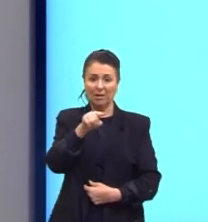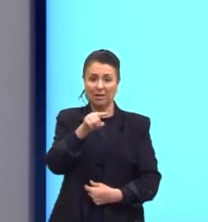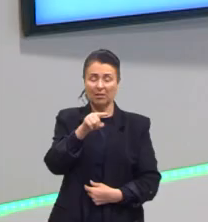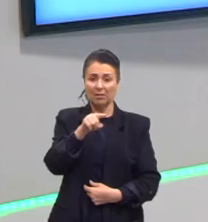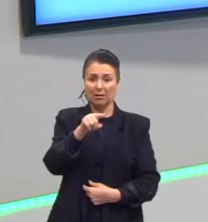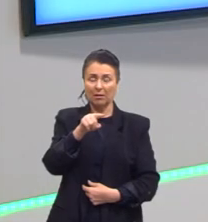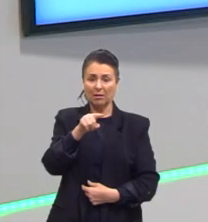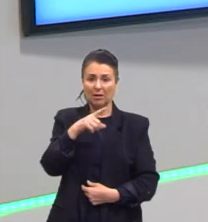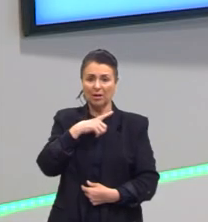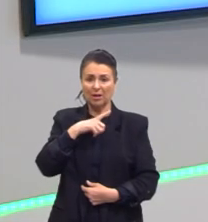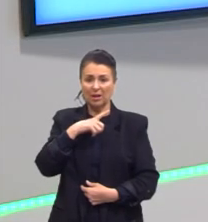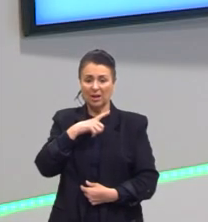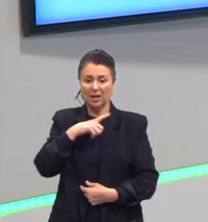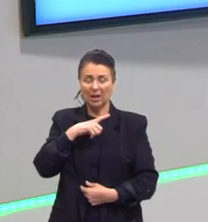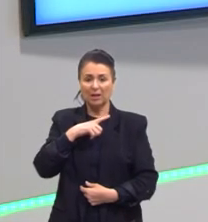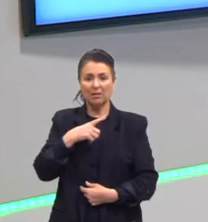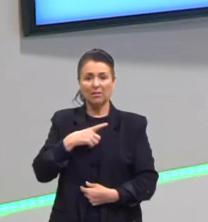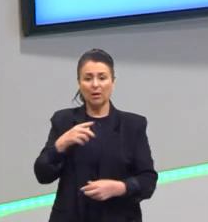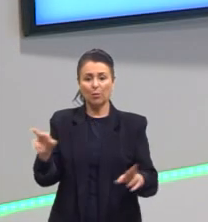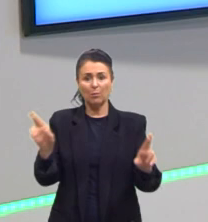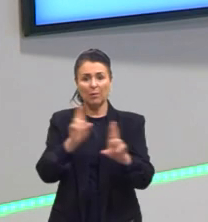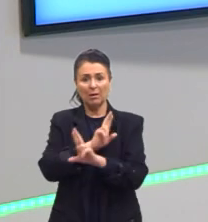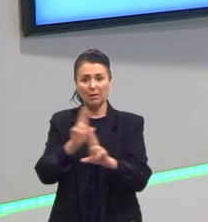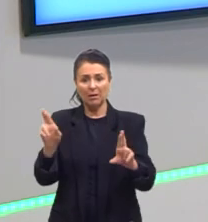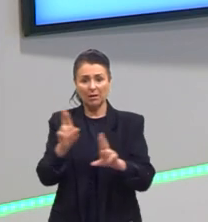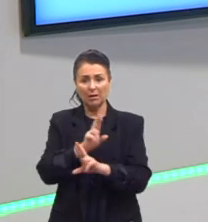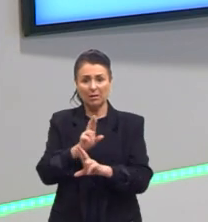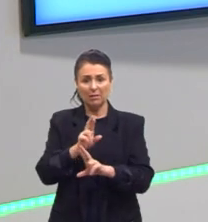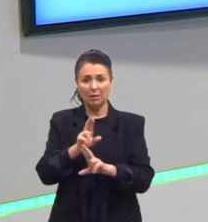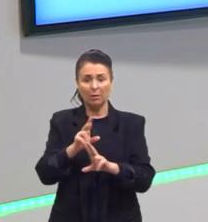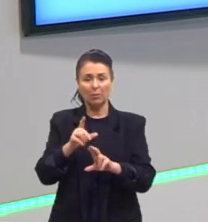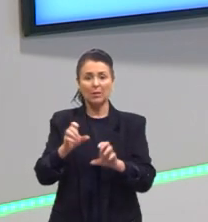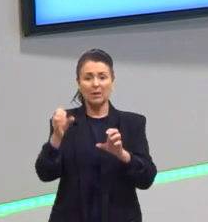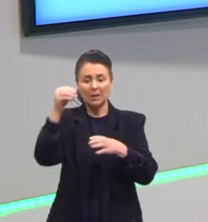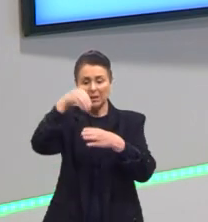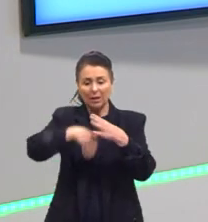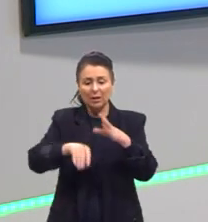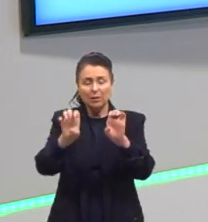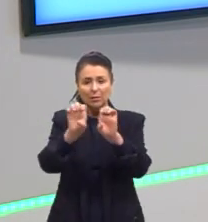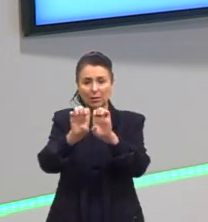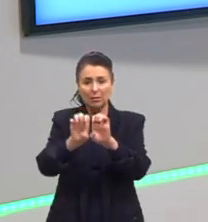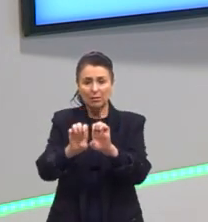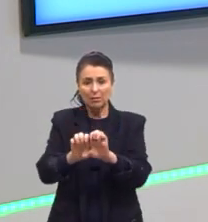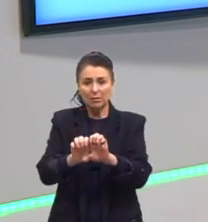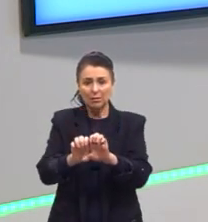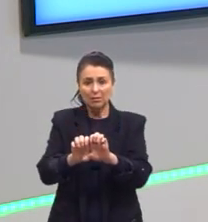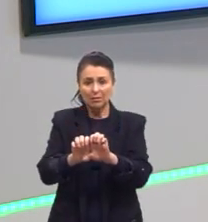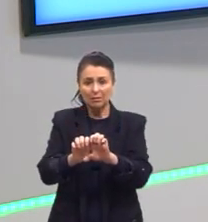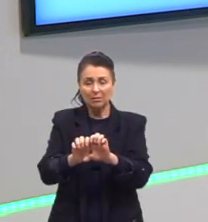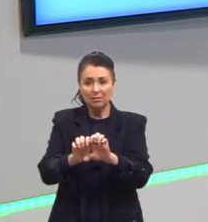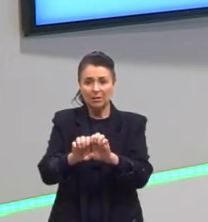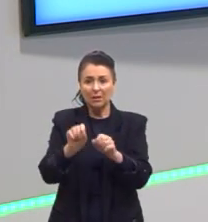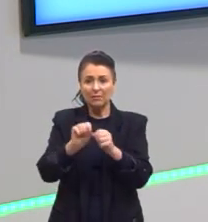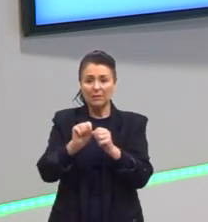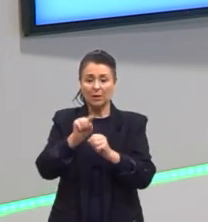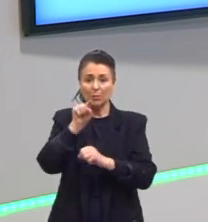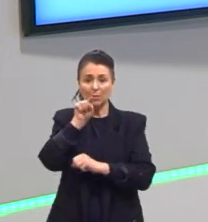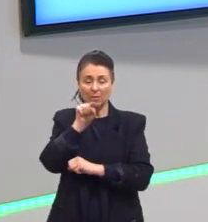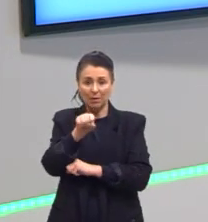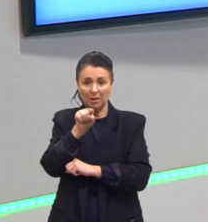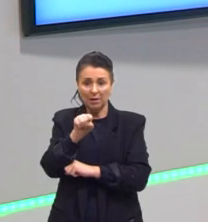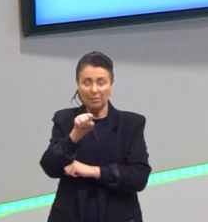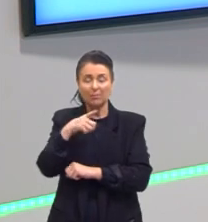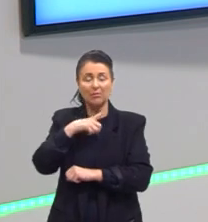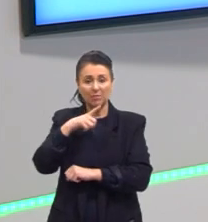a pressão que o ambiente que eles vivem exerceram nas estruturas deles fizeram com que